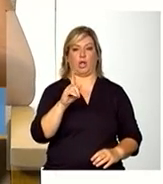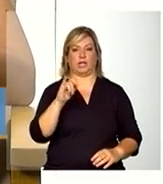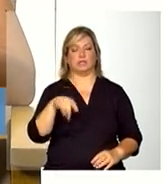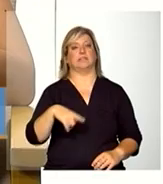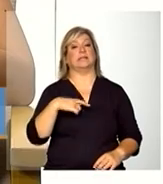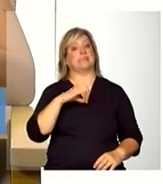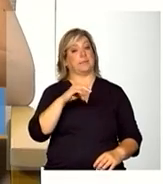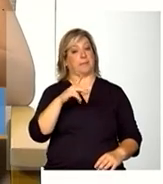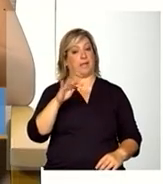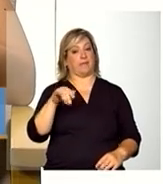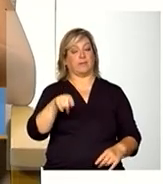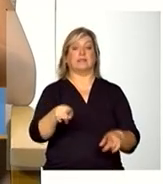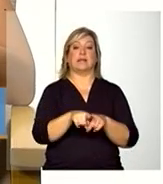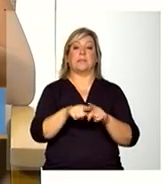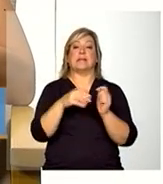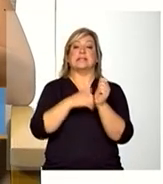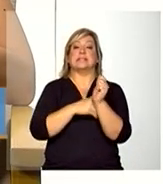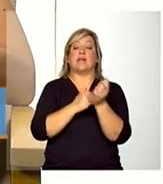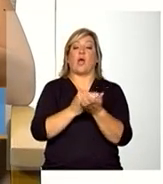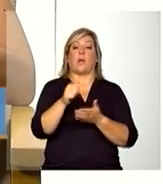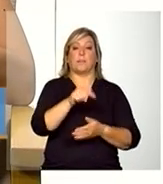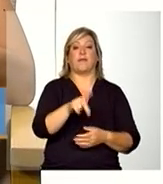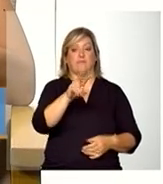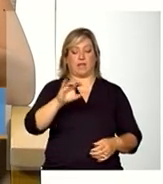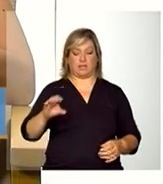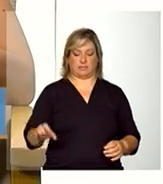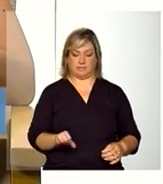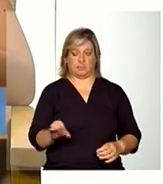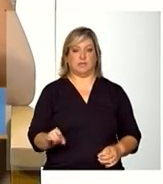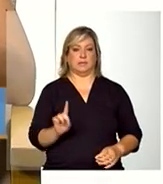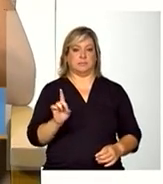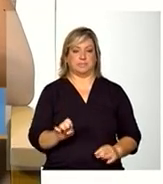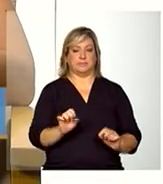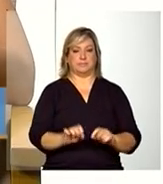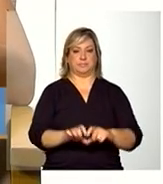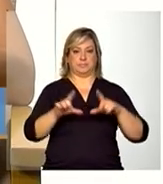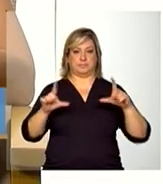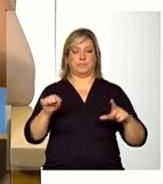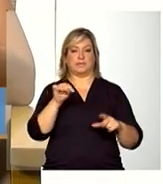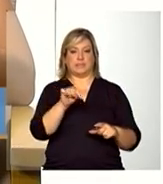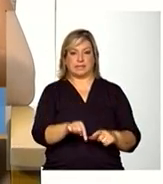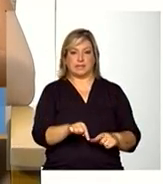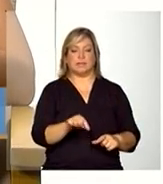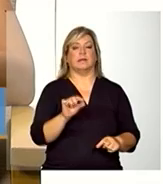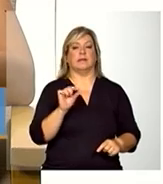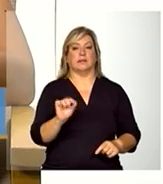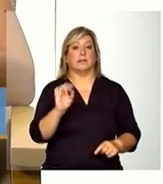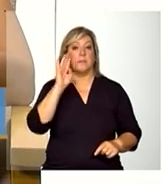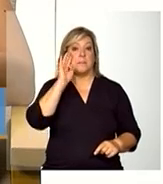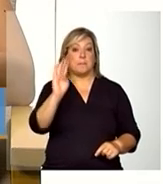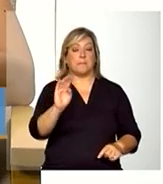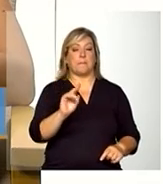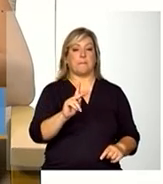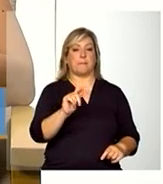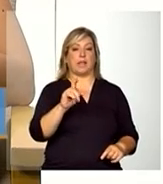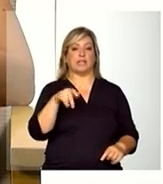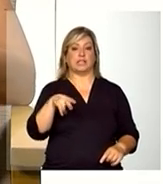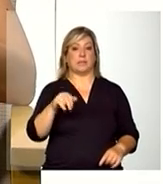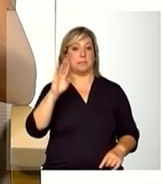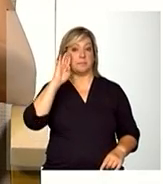senha inicial vai clicar nesse link de acesso que vai cair na página principal do sistema